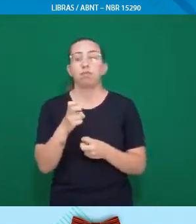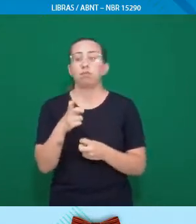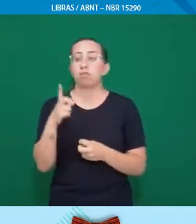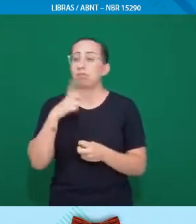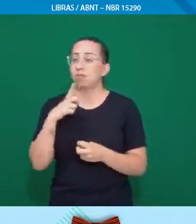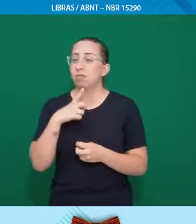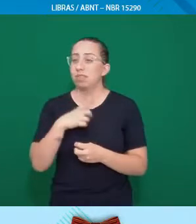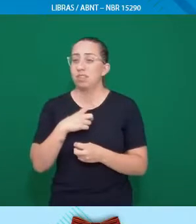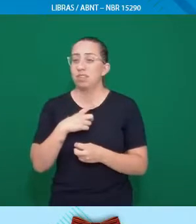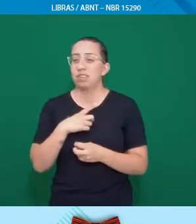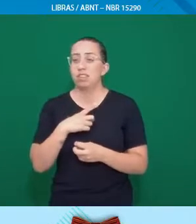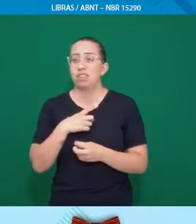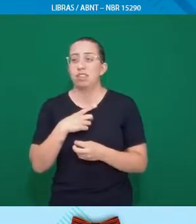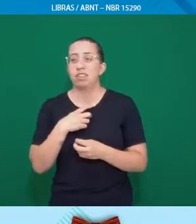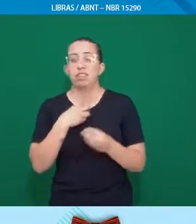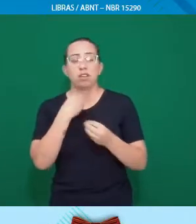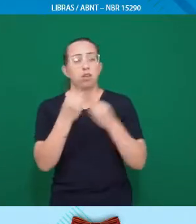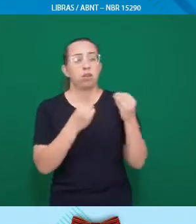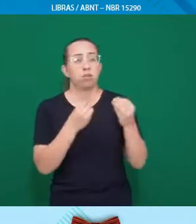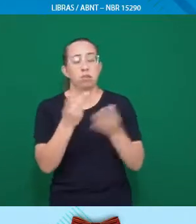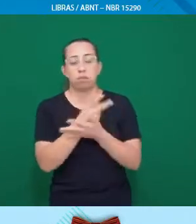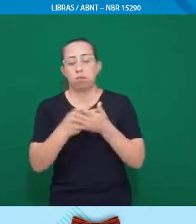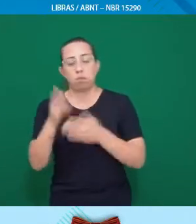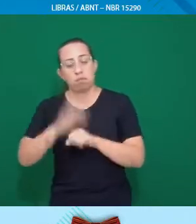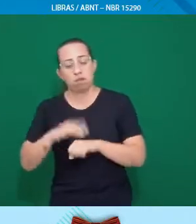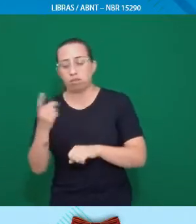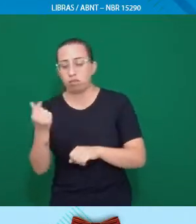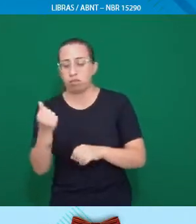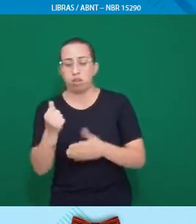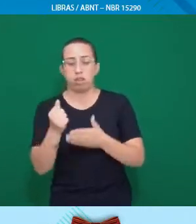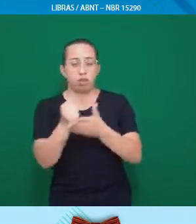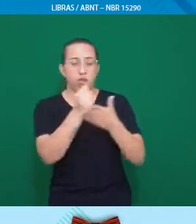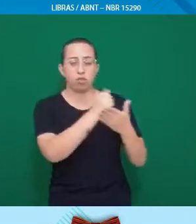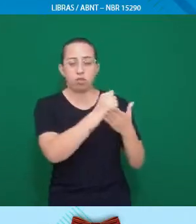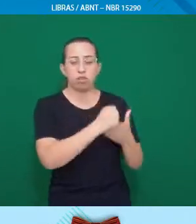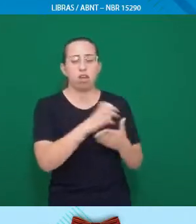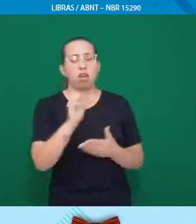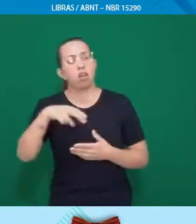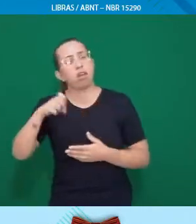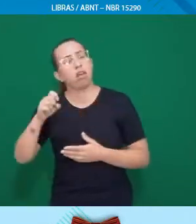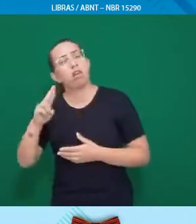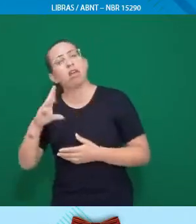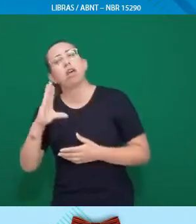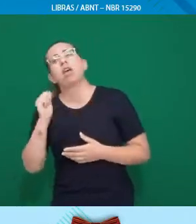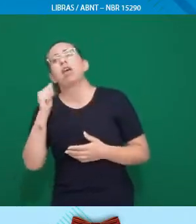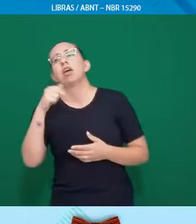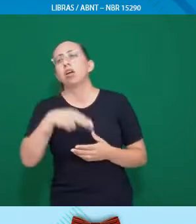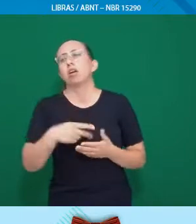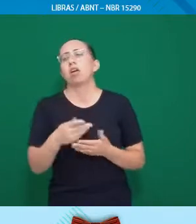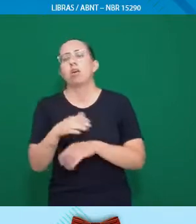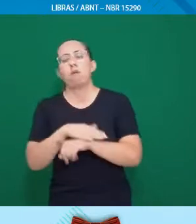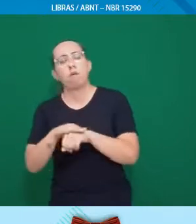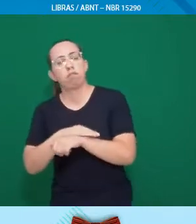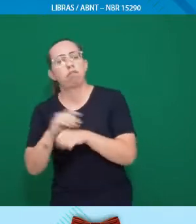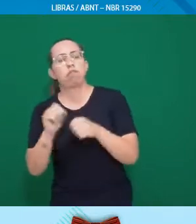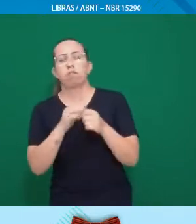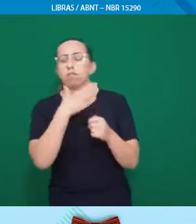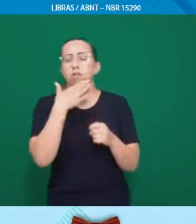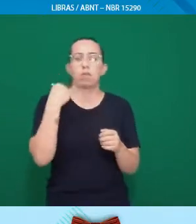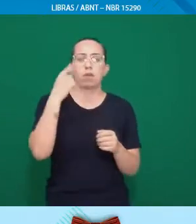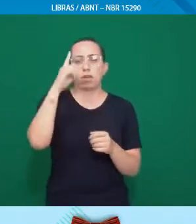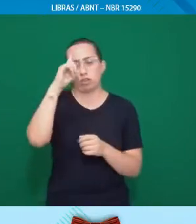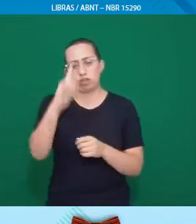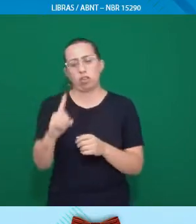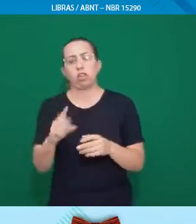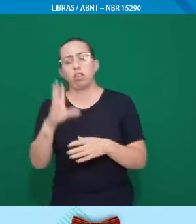se tinha como buscar mais recurso o trabalho enercan e desejou aquele que ele queria de